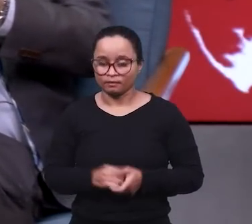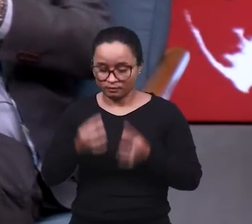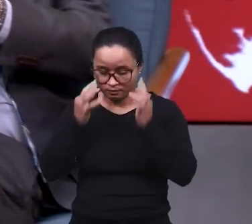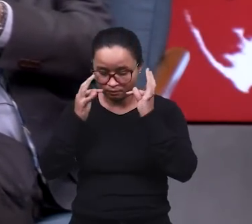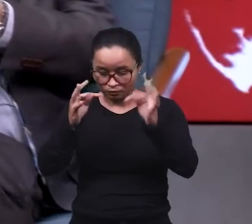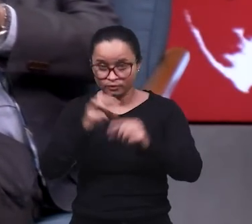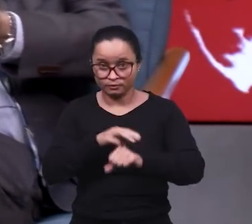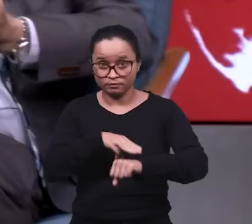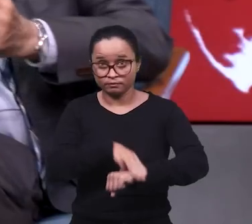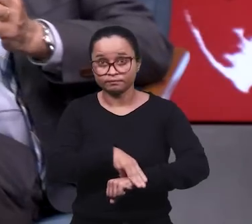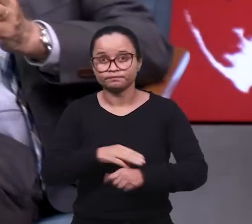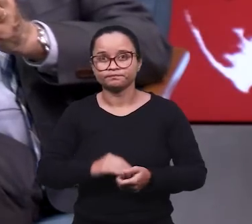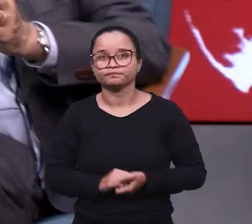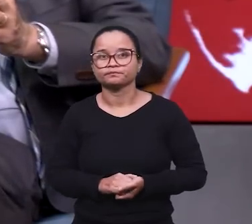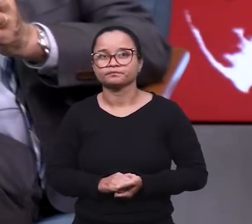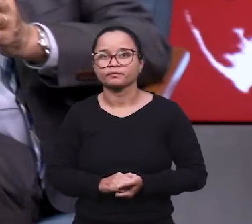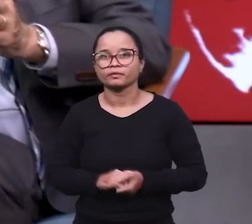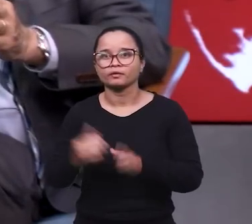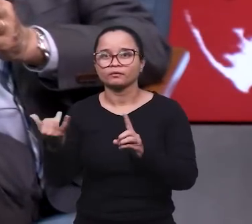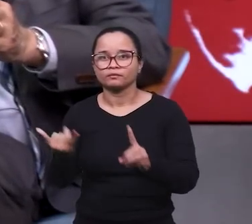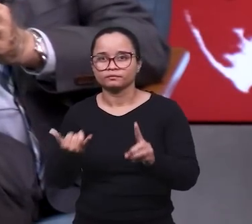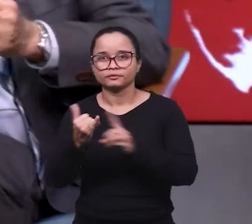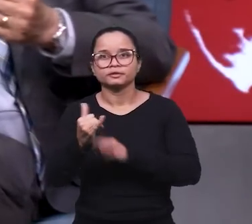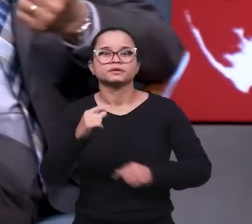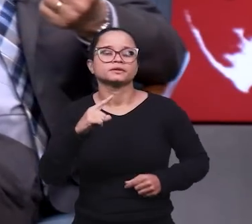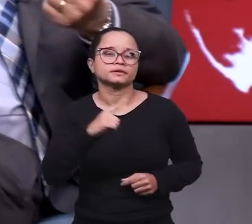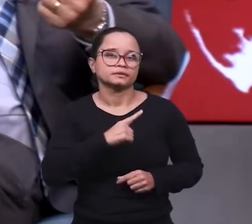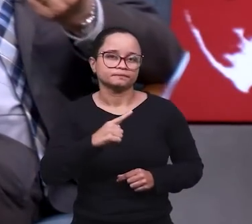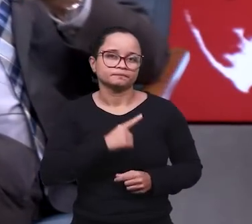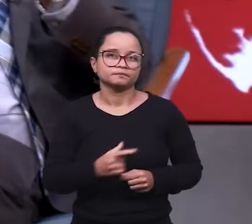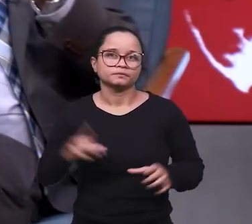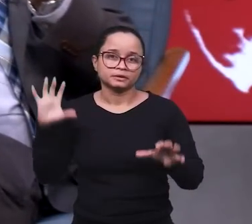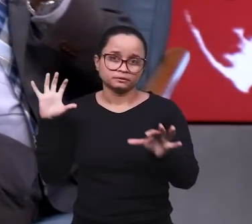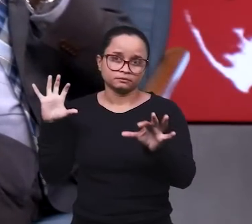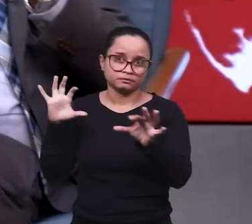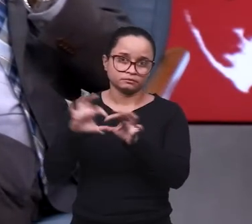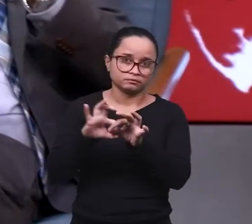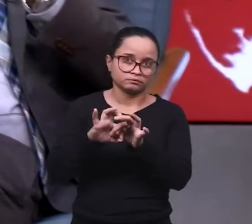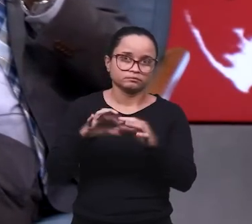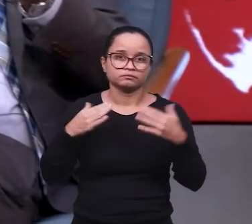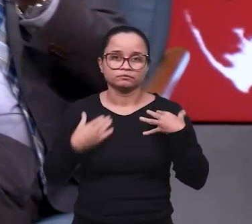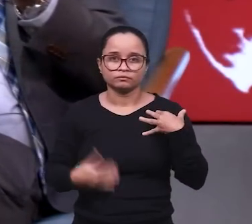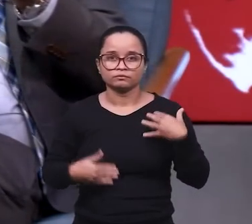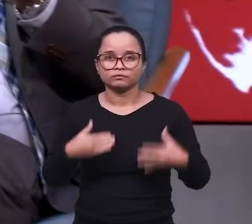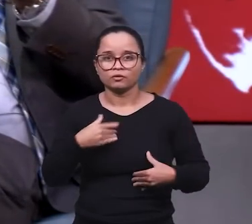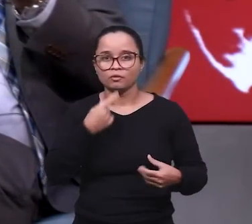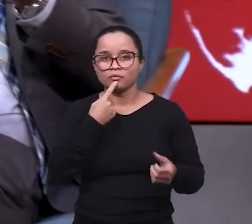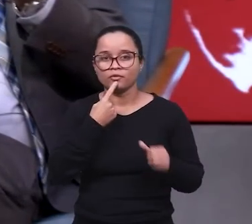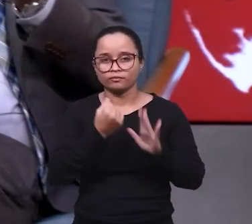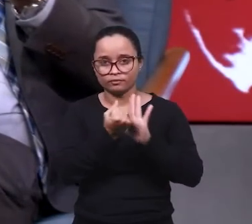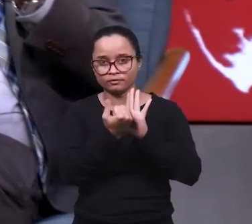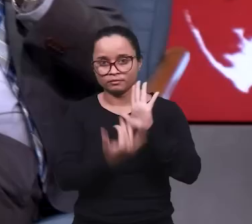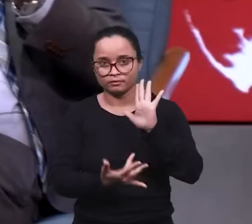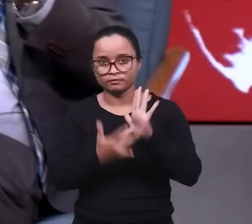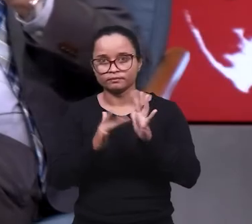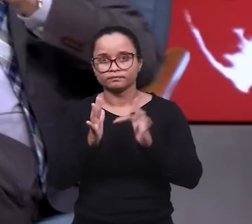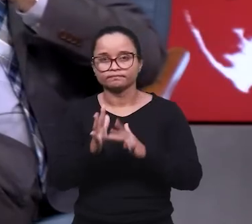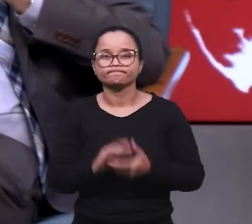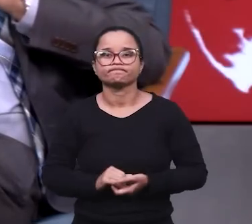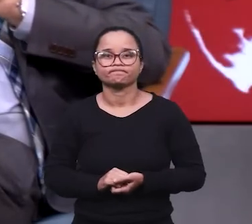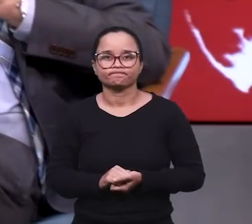desse ministério é profético, ele está ligado a corpo e sangue.